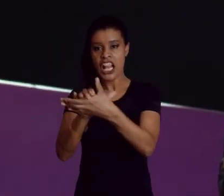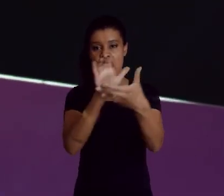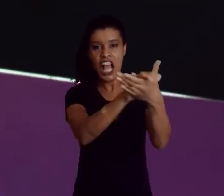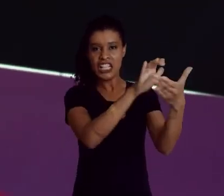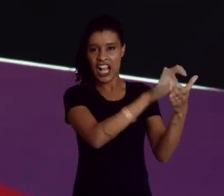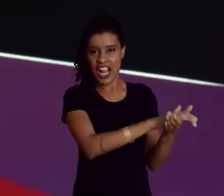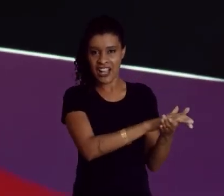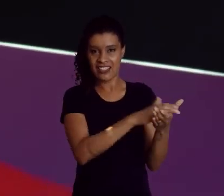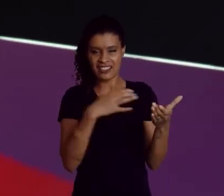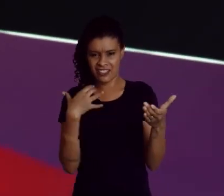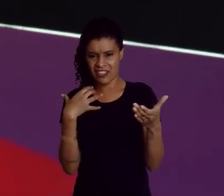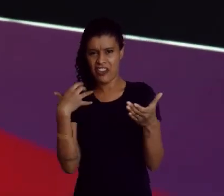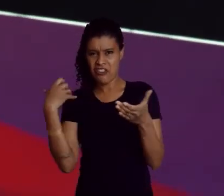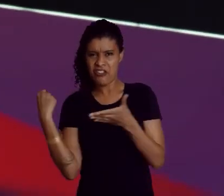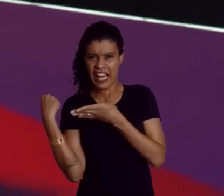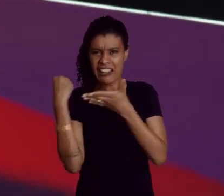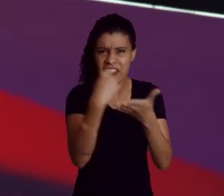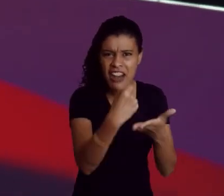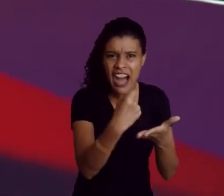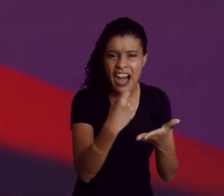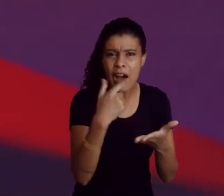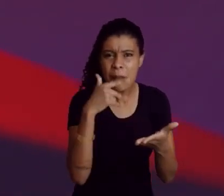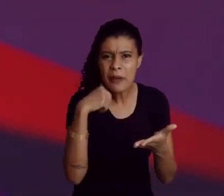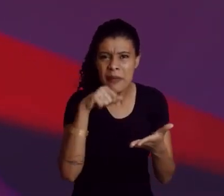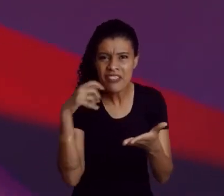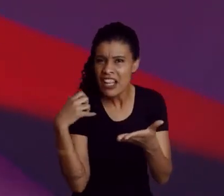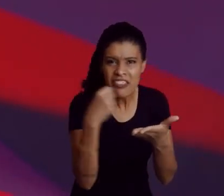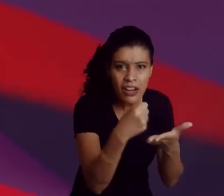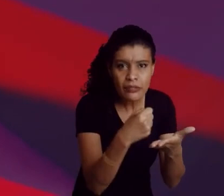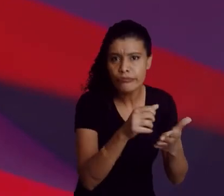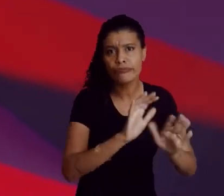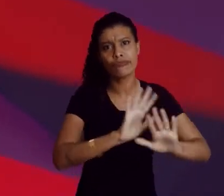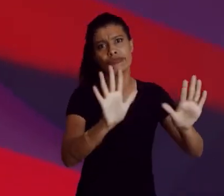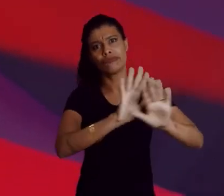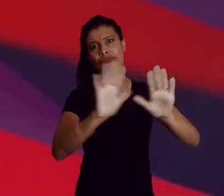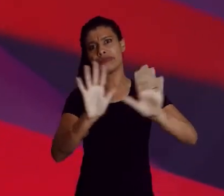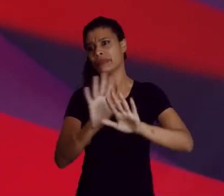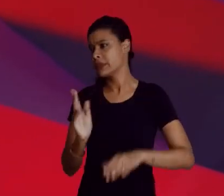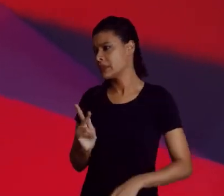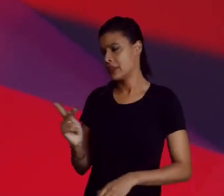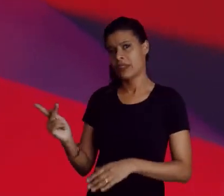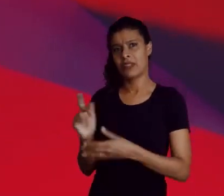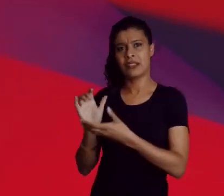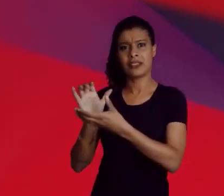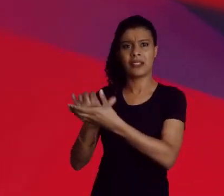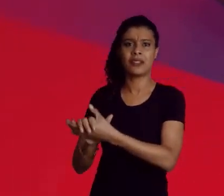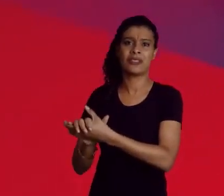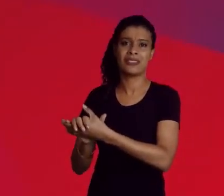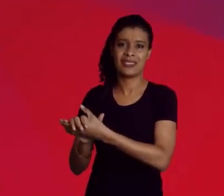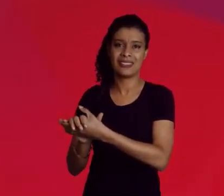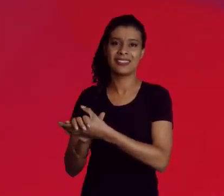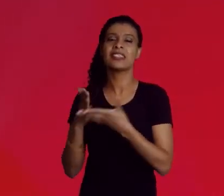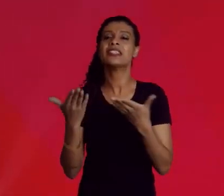Com quem que a probabilidade de você continuar? Com seu cônjuge. Invista aqui, cria aqui o modelo de